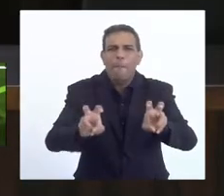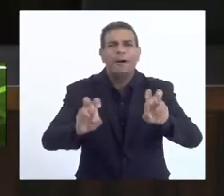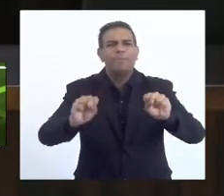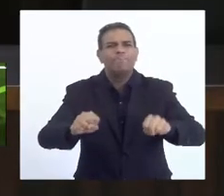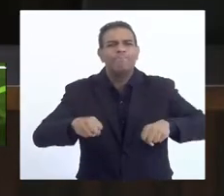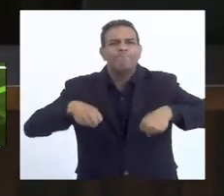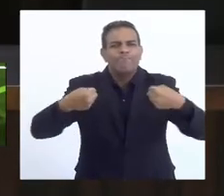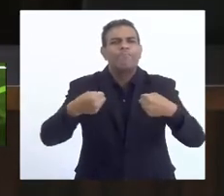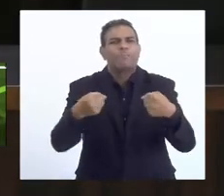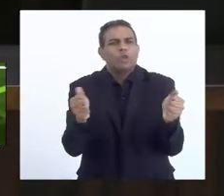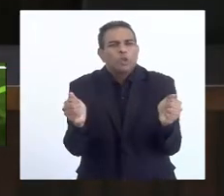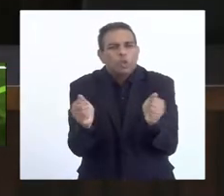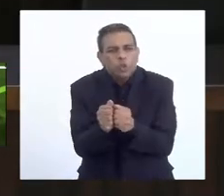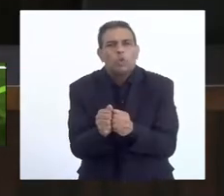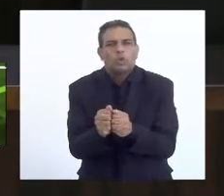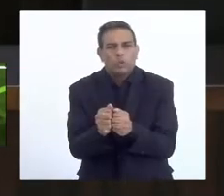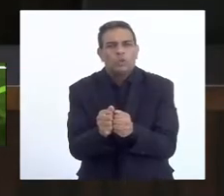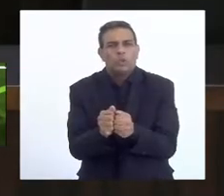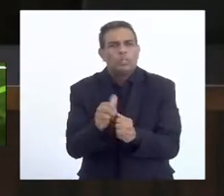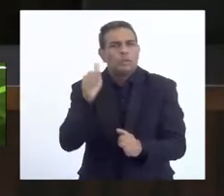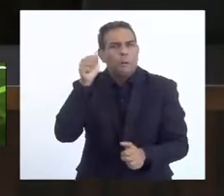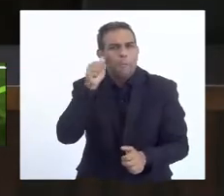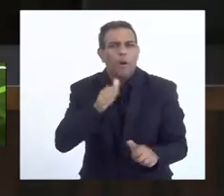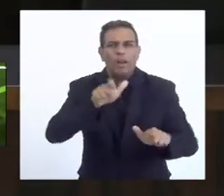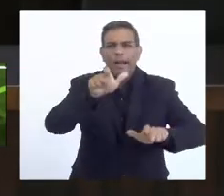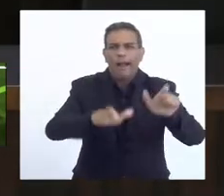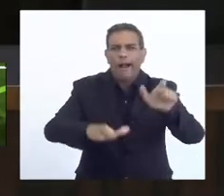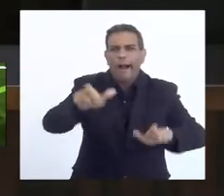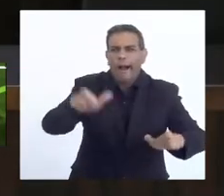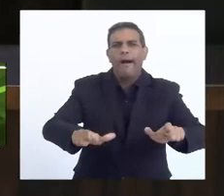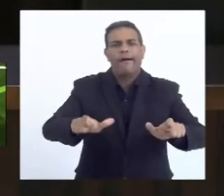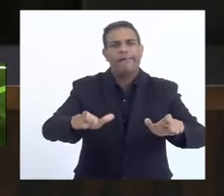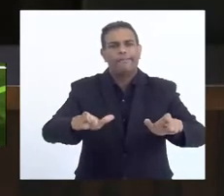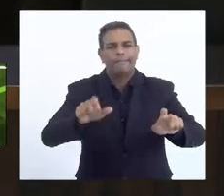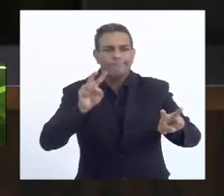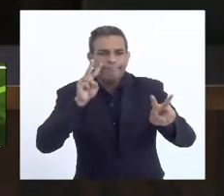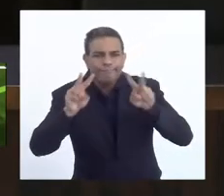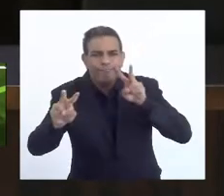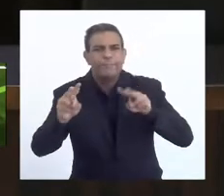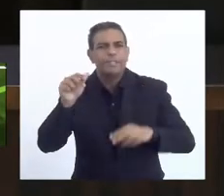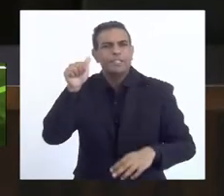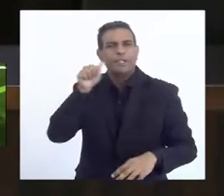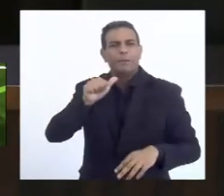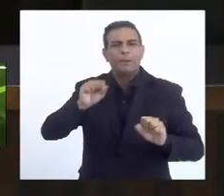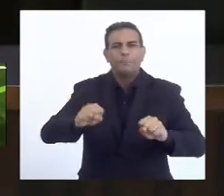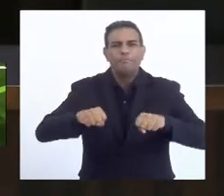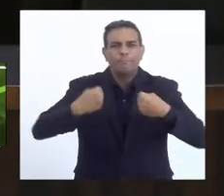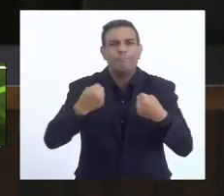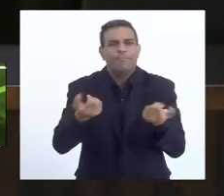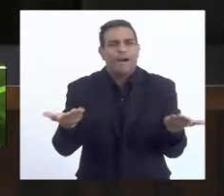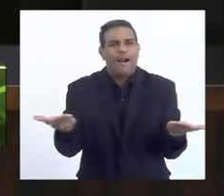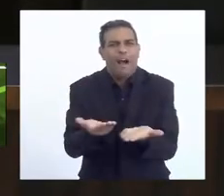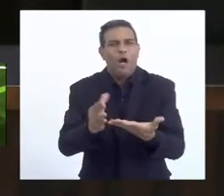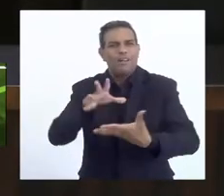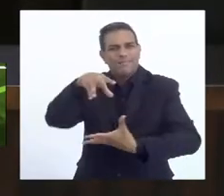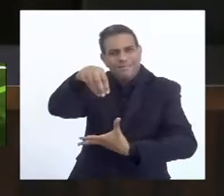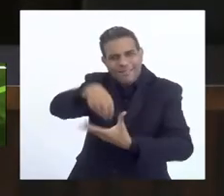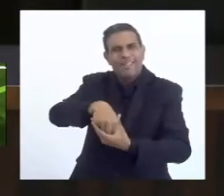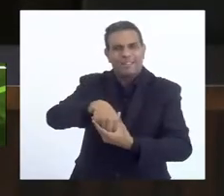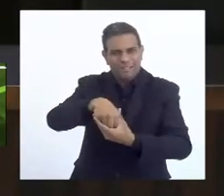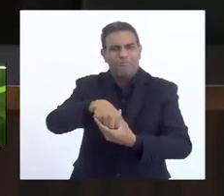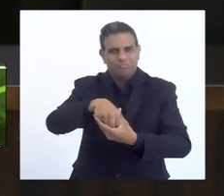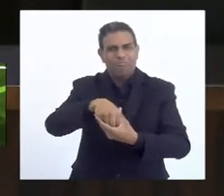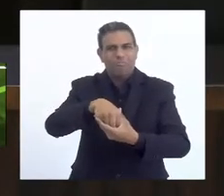trabalho conjunto, dessas mulheres maravilhosas, dessas mulheres guerreiras que estão na Comissão